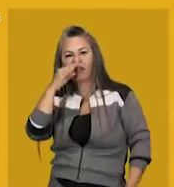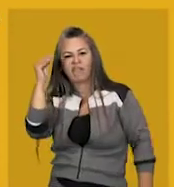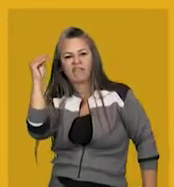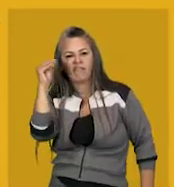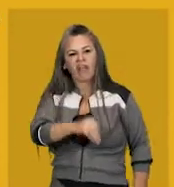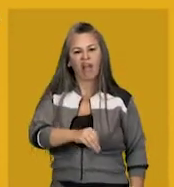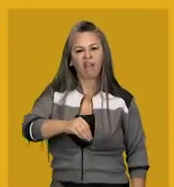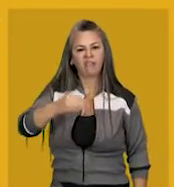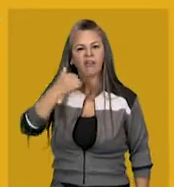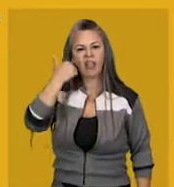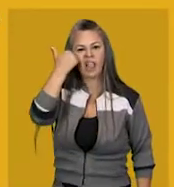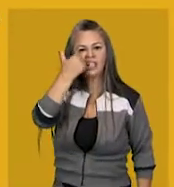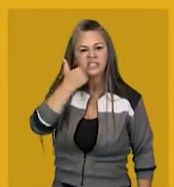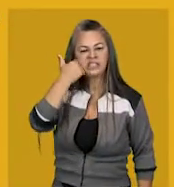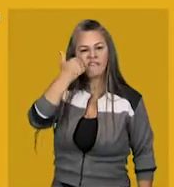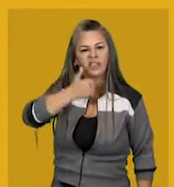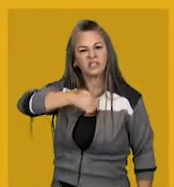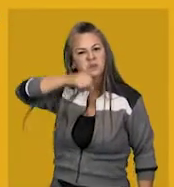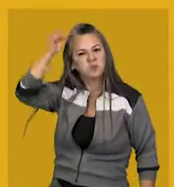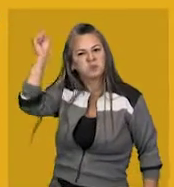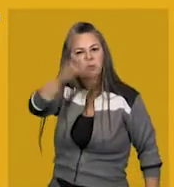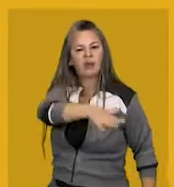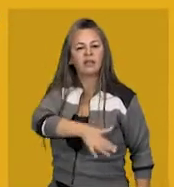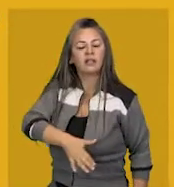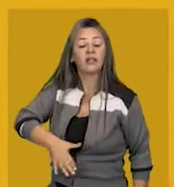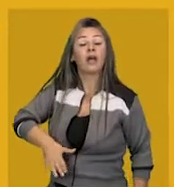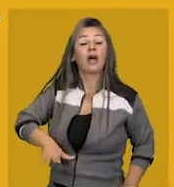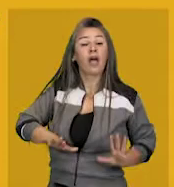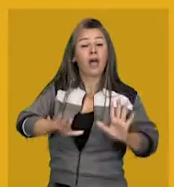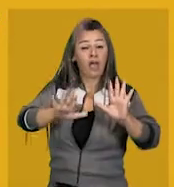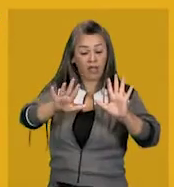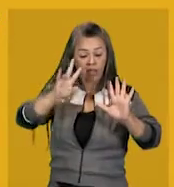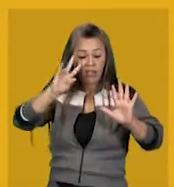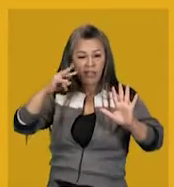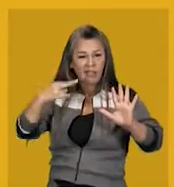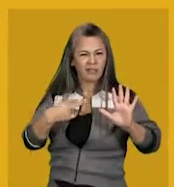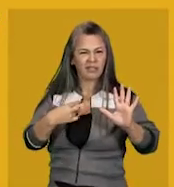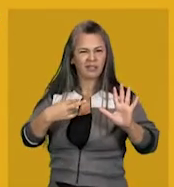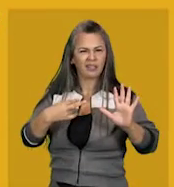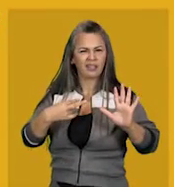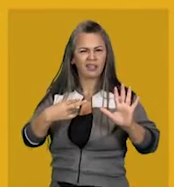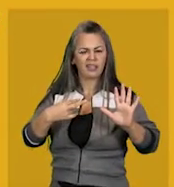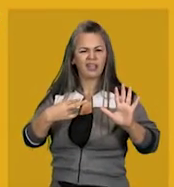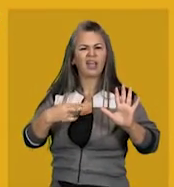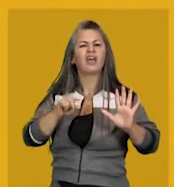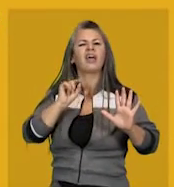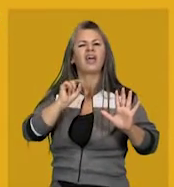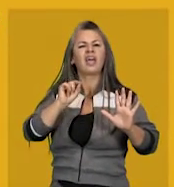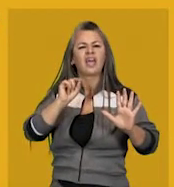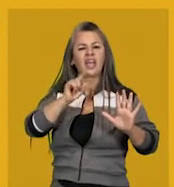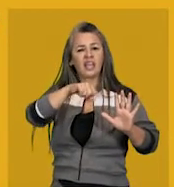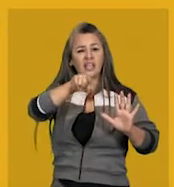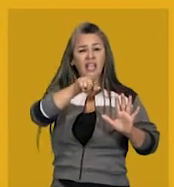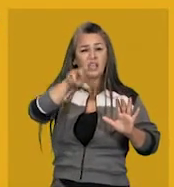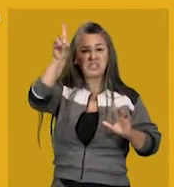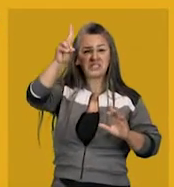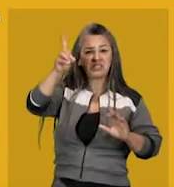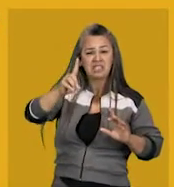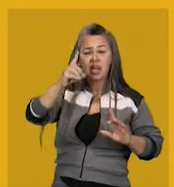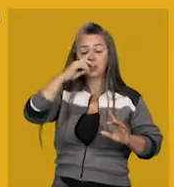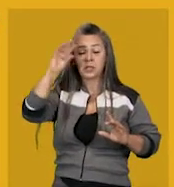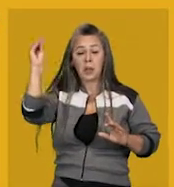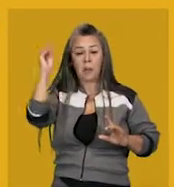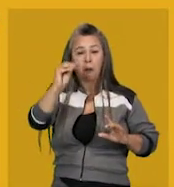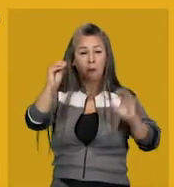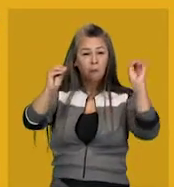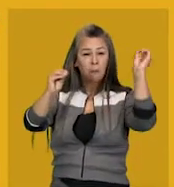canalhas. Está xingando ele muito, né? Viste a mim, estás aqui, para que tu ser odiado pelos deuses, odiado por mim